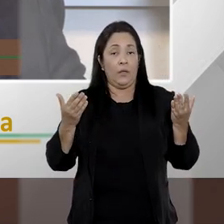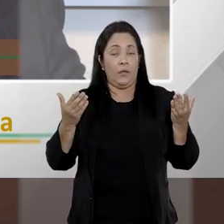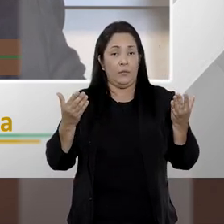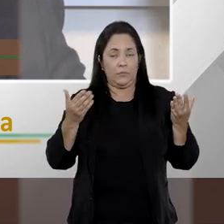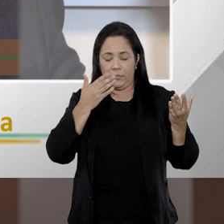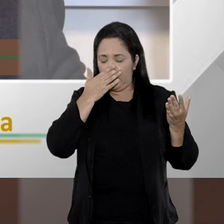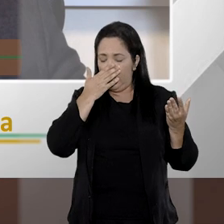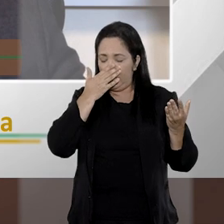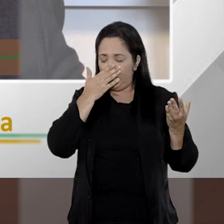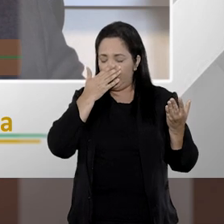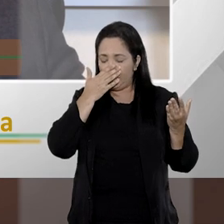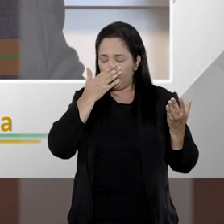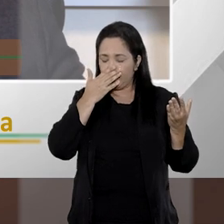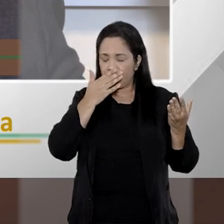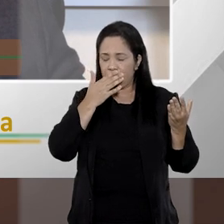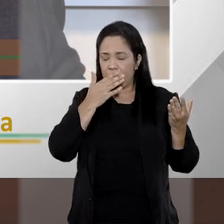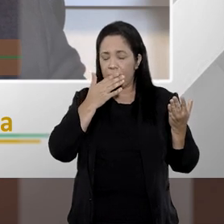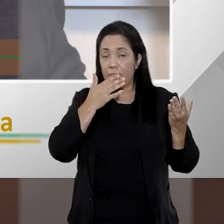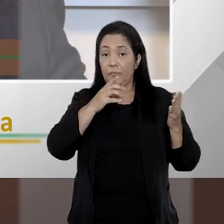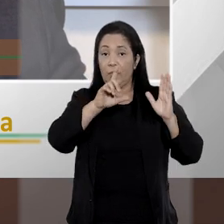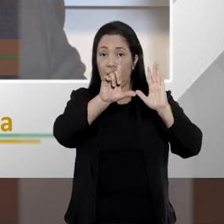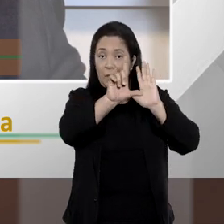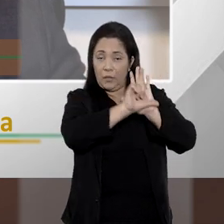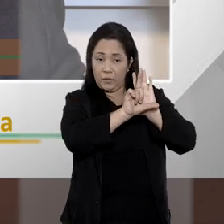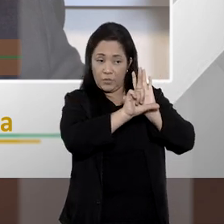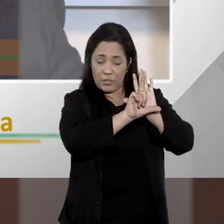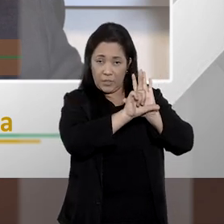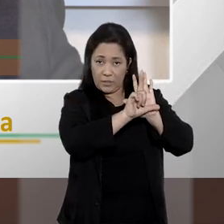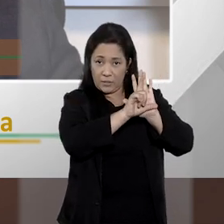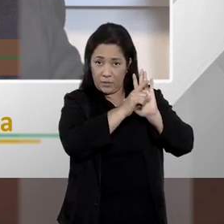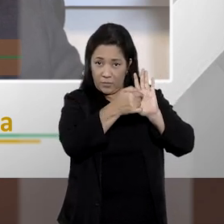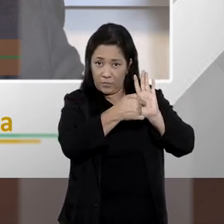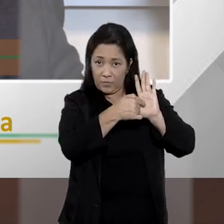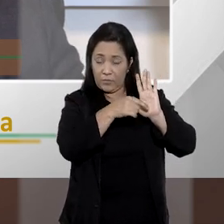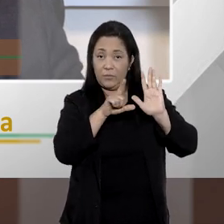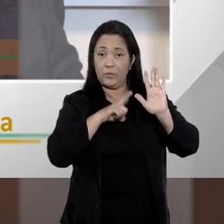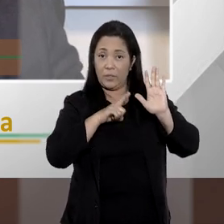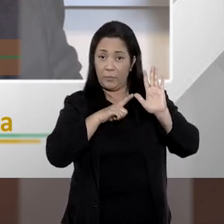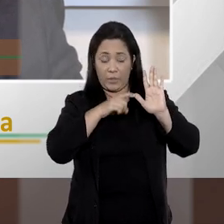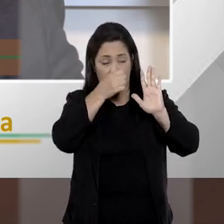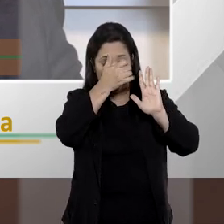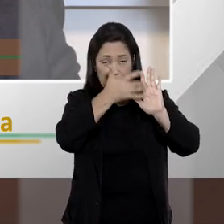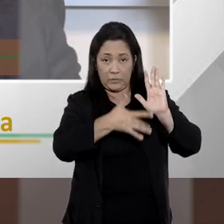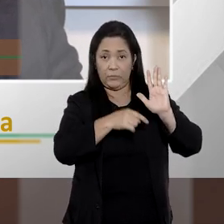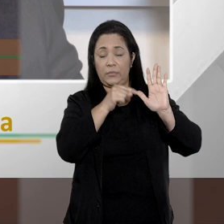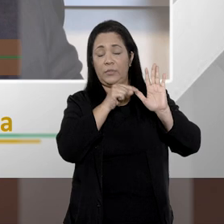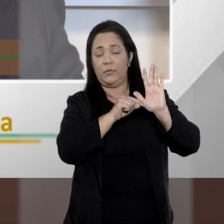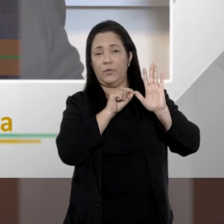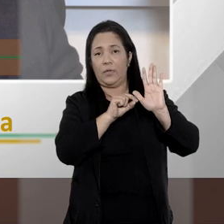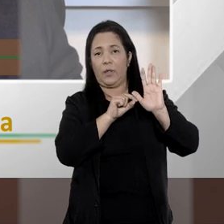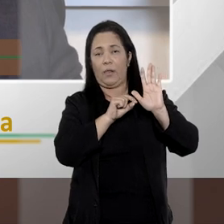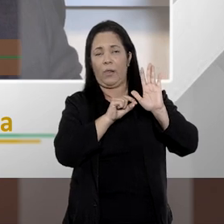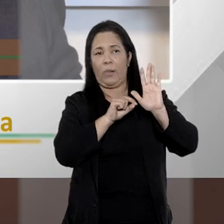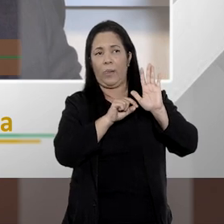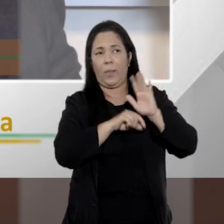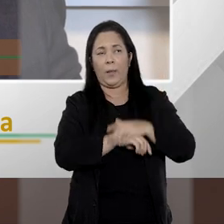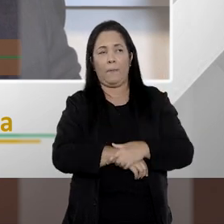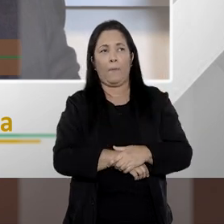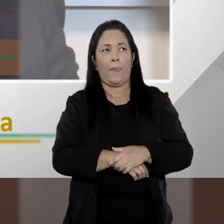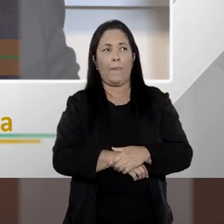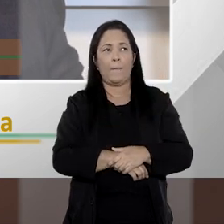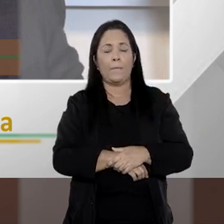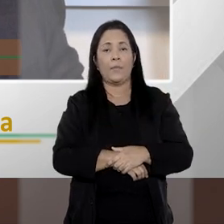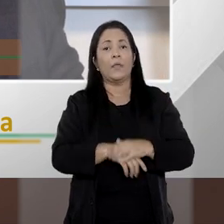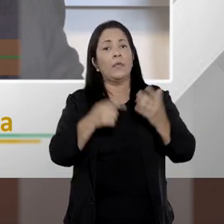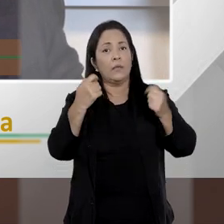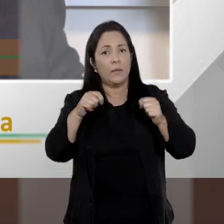à alteração da legislação, é o recrudescimento do